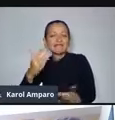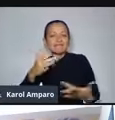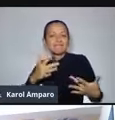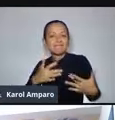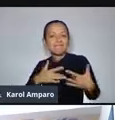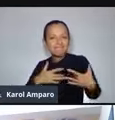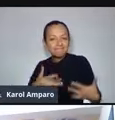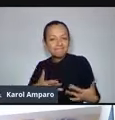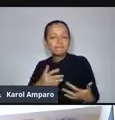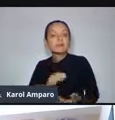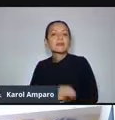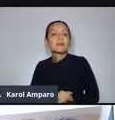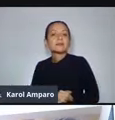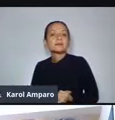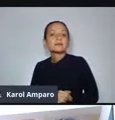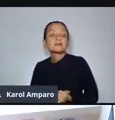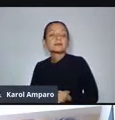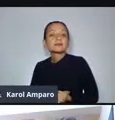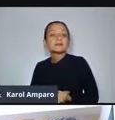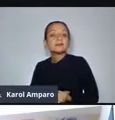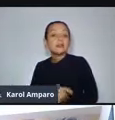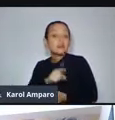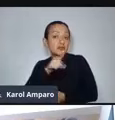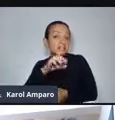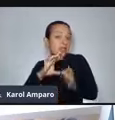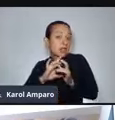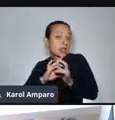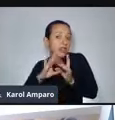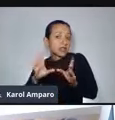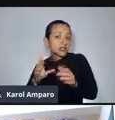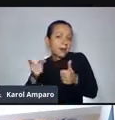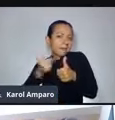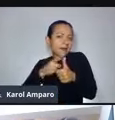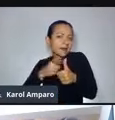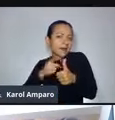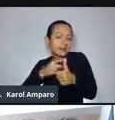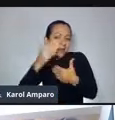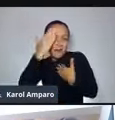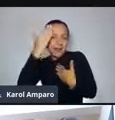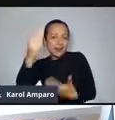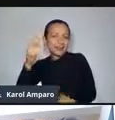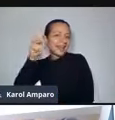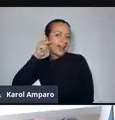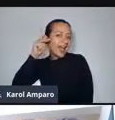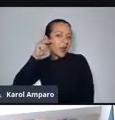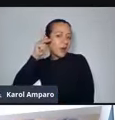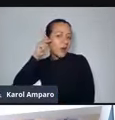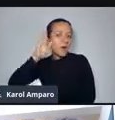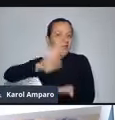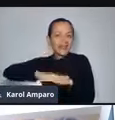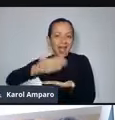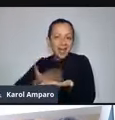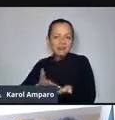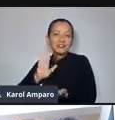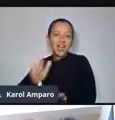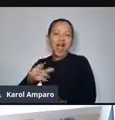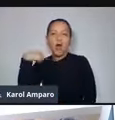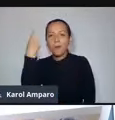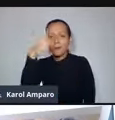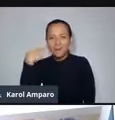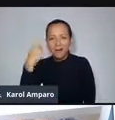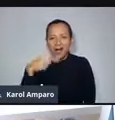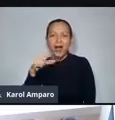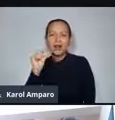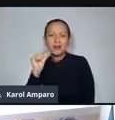me permite, eu vou agradecer primeiro a Carol, que ficou aí essa uma hora e pouquinho